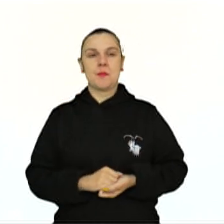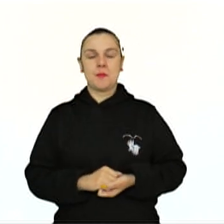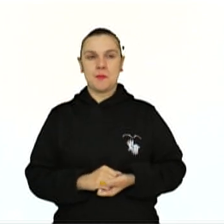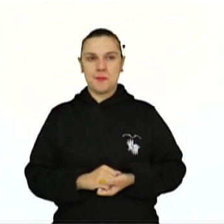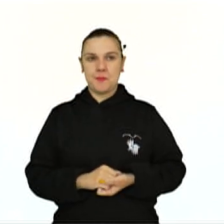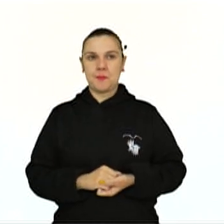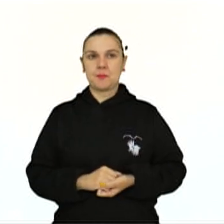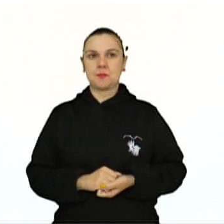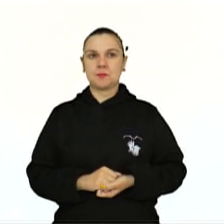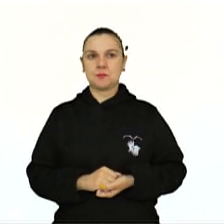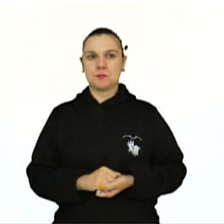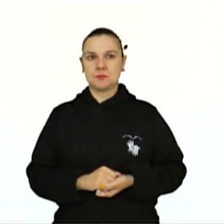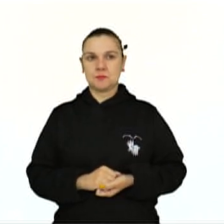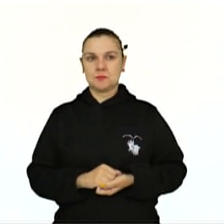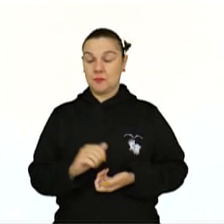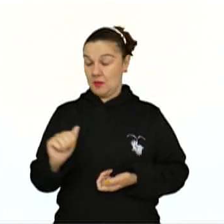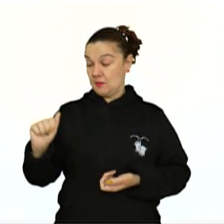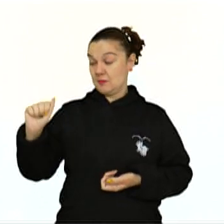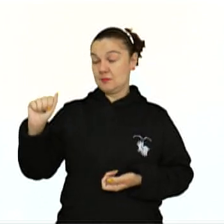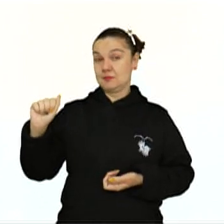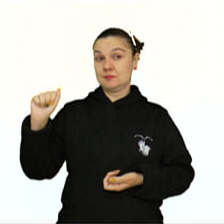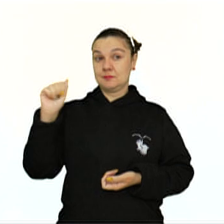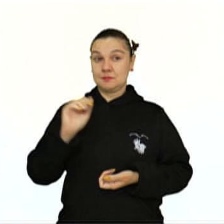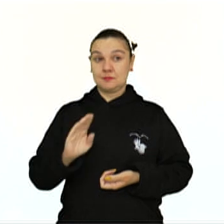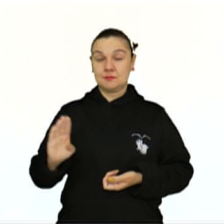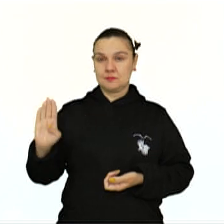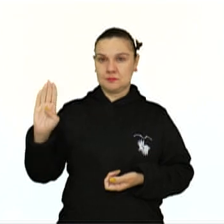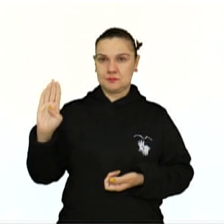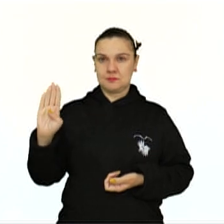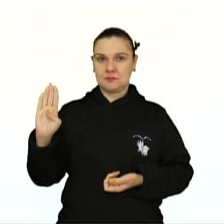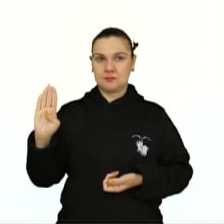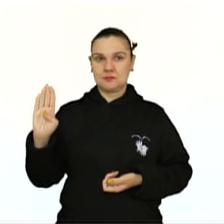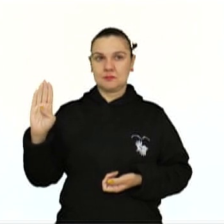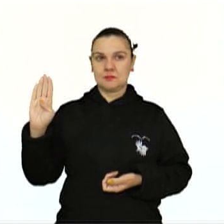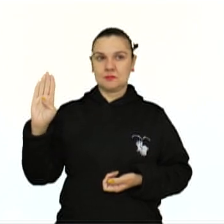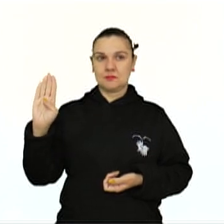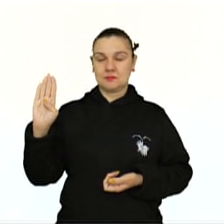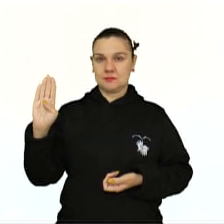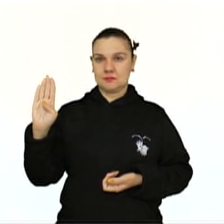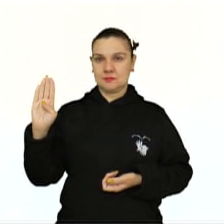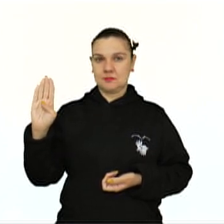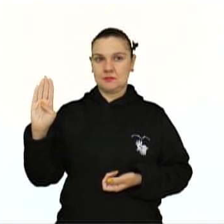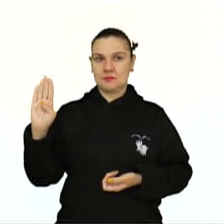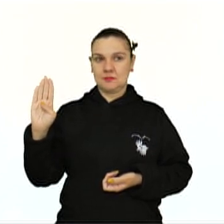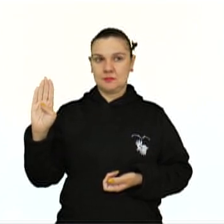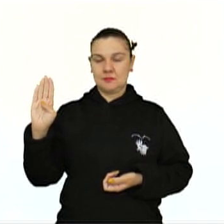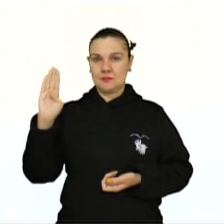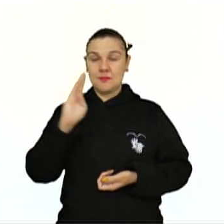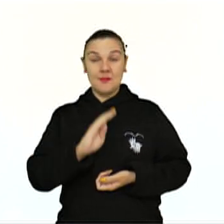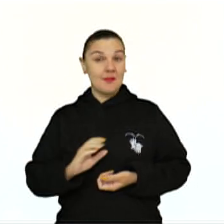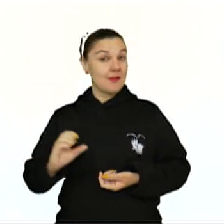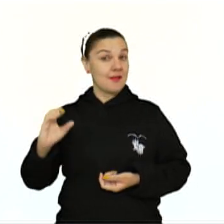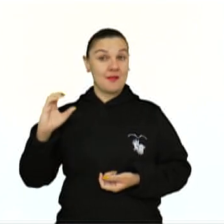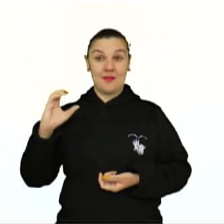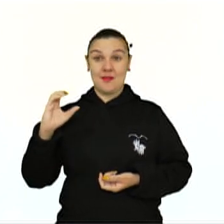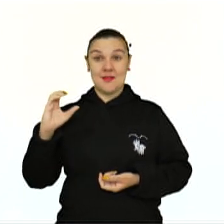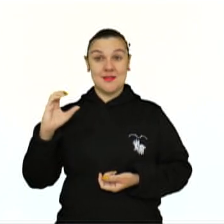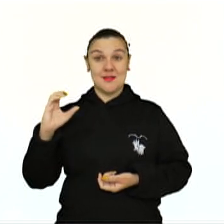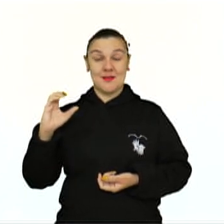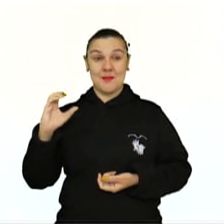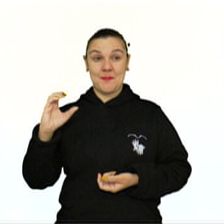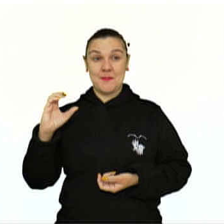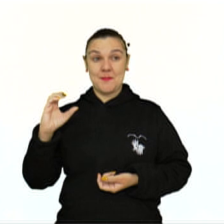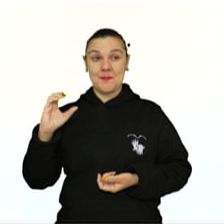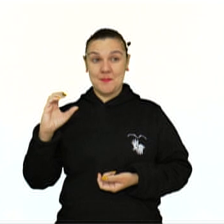seu amigo? Será ir ao colégio? Ir ao cine, ou seja, alternativa B, ir ao cinema?